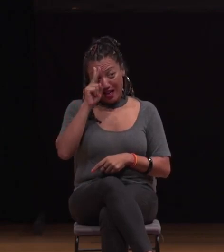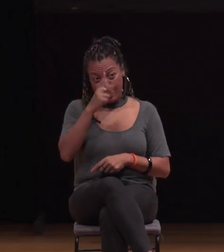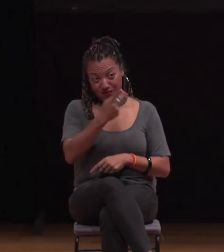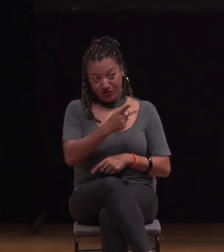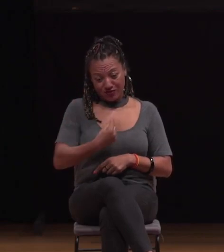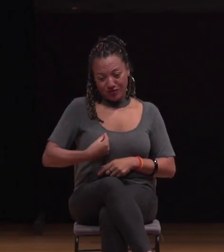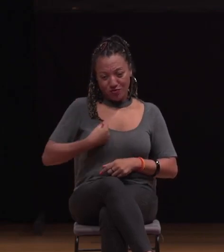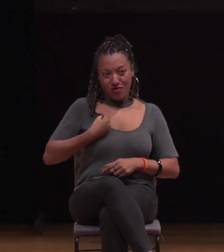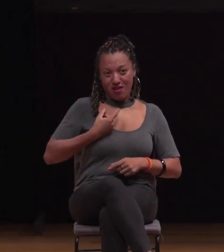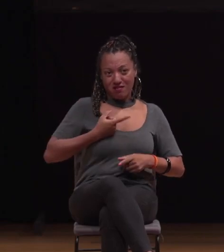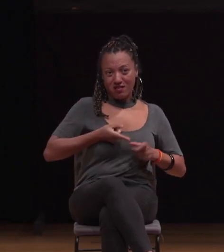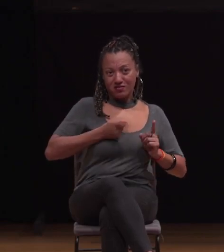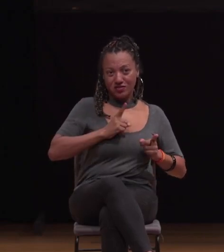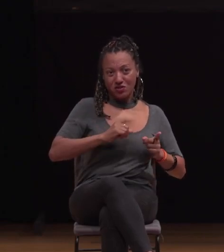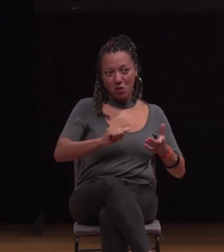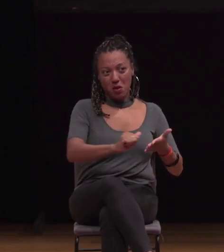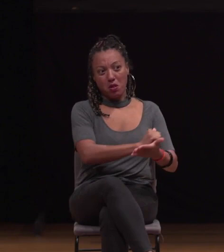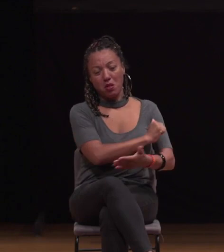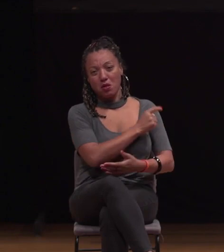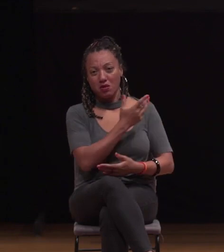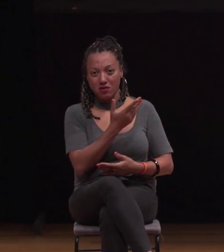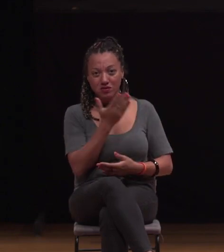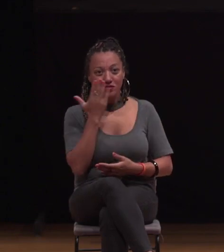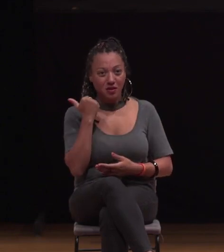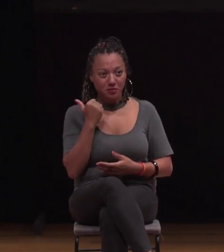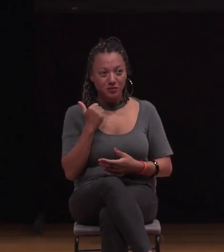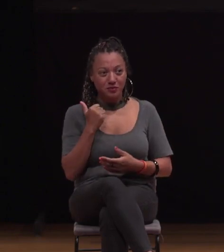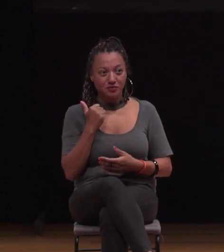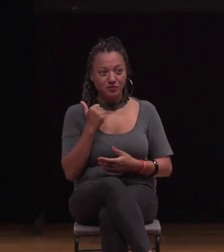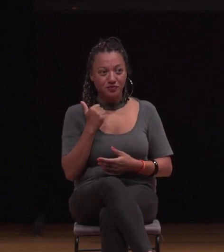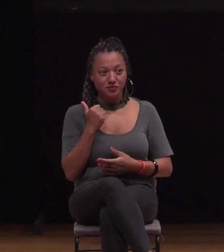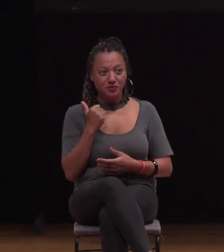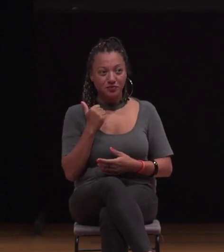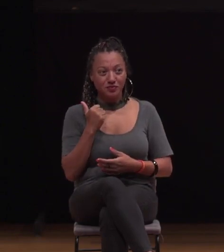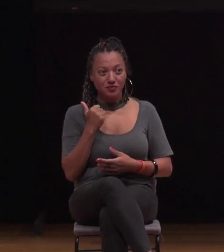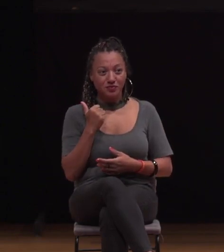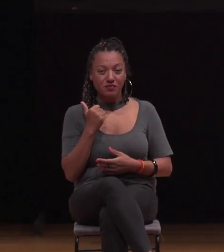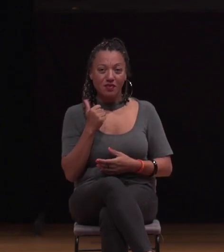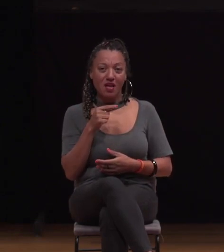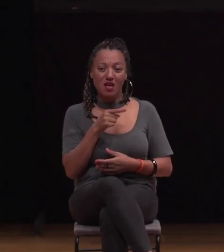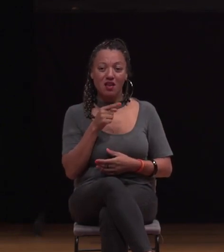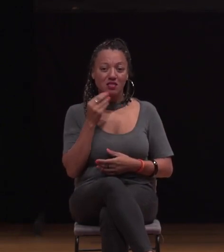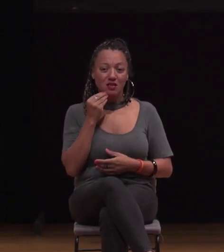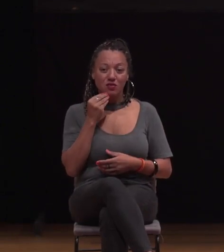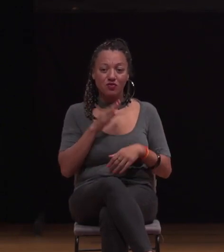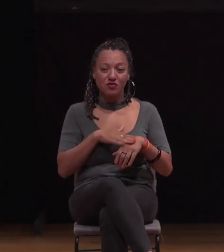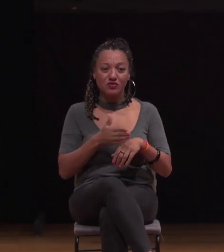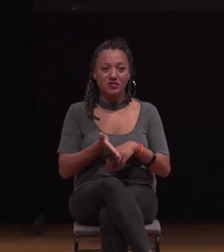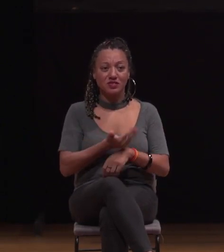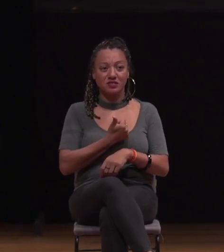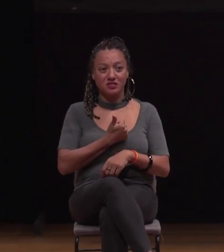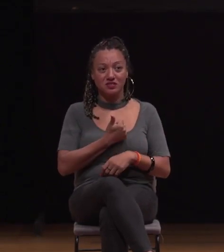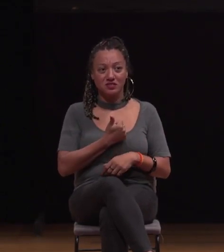existência dela, ela tentou fazer isso antes. Ela usou do lugar dela de